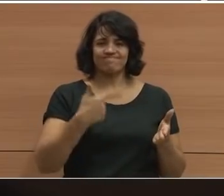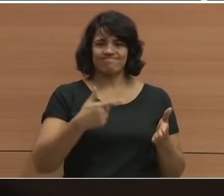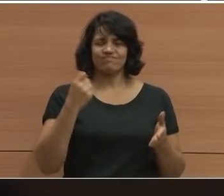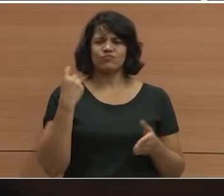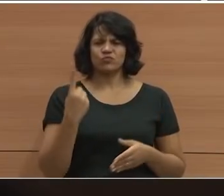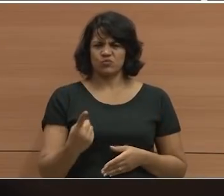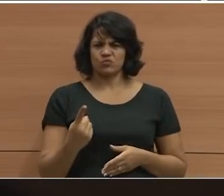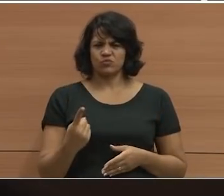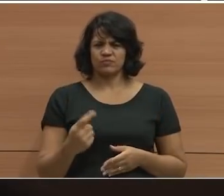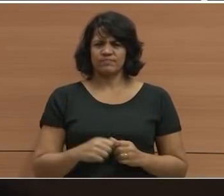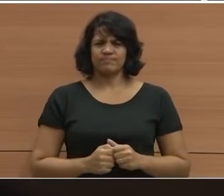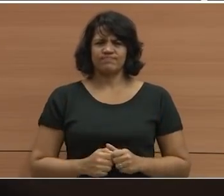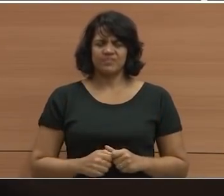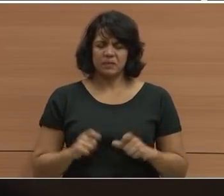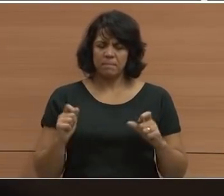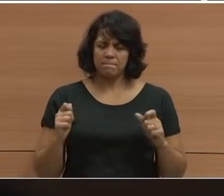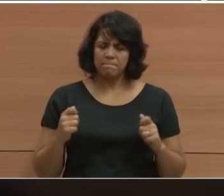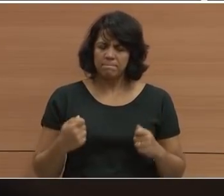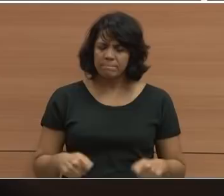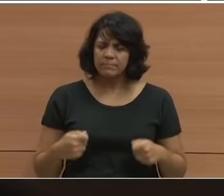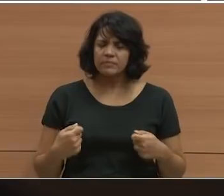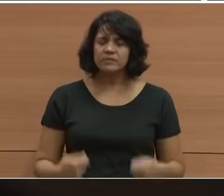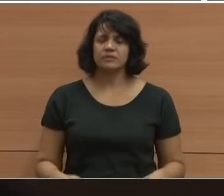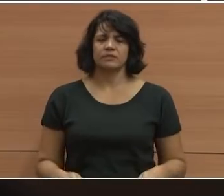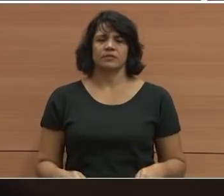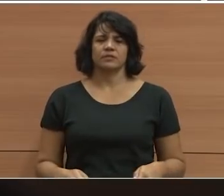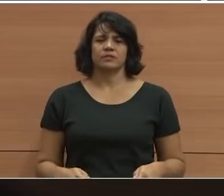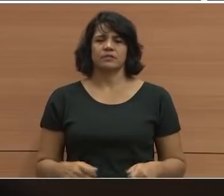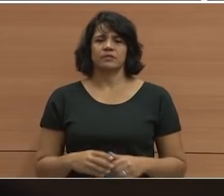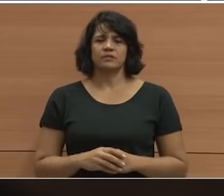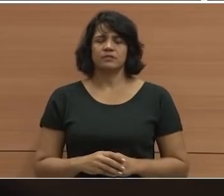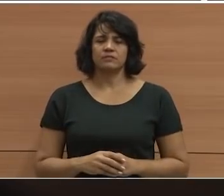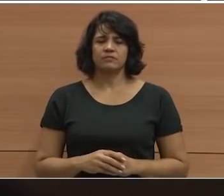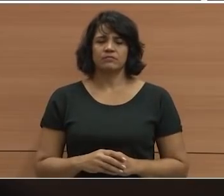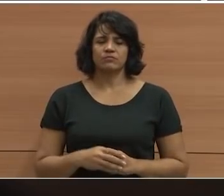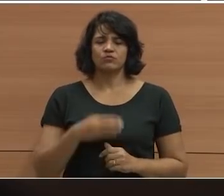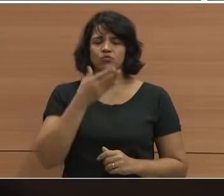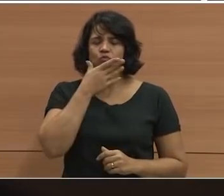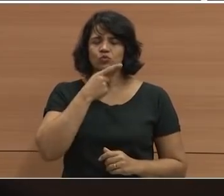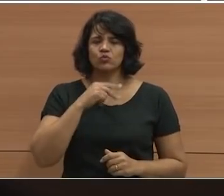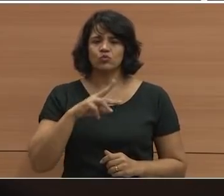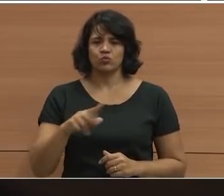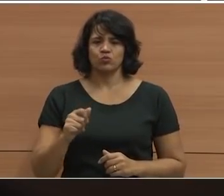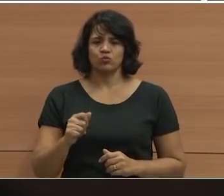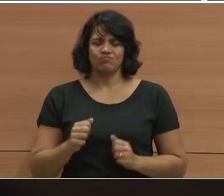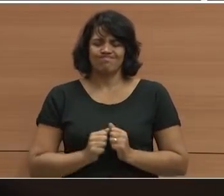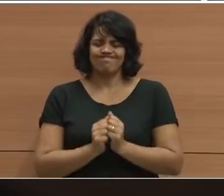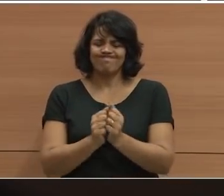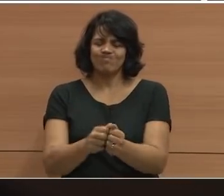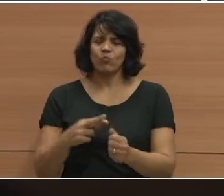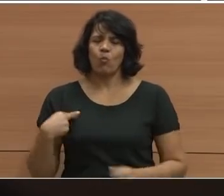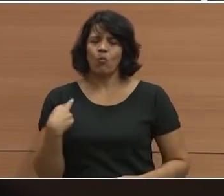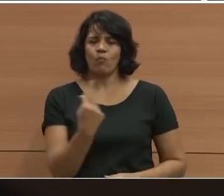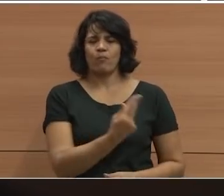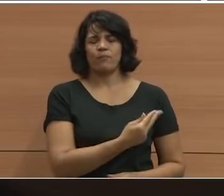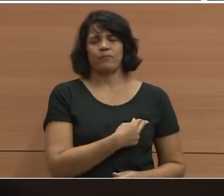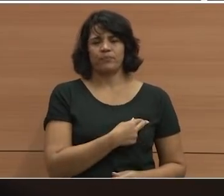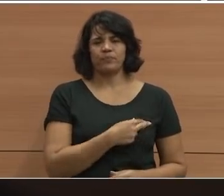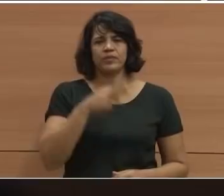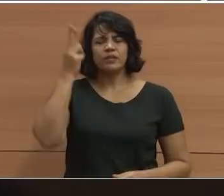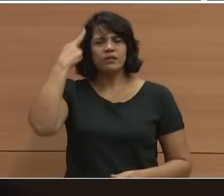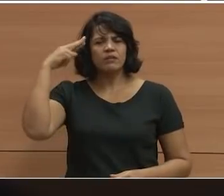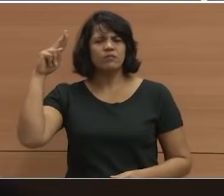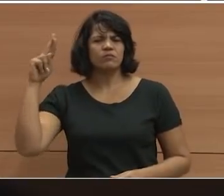necessário, pois, que dos homens que nos acompanharam todo o tempo que o Senhor